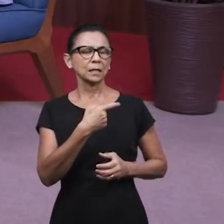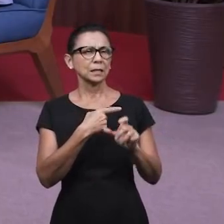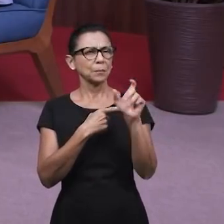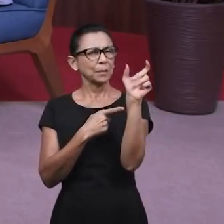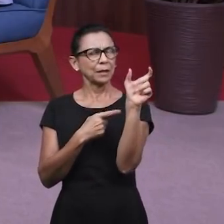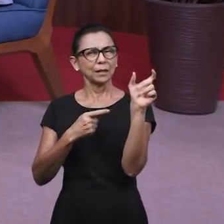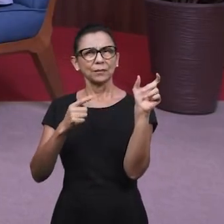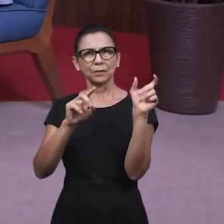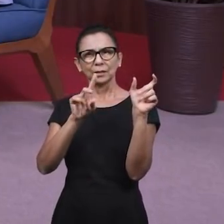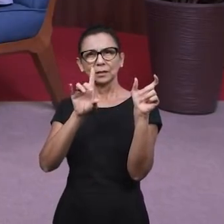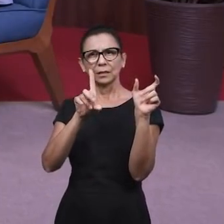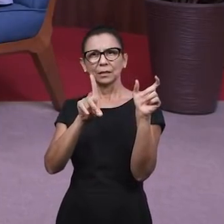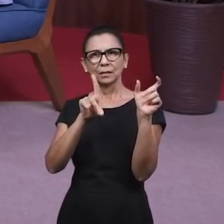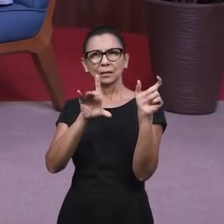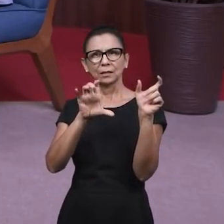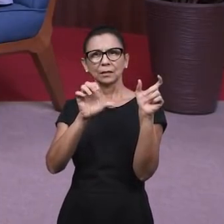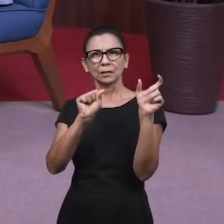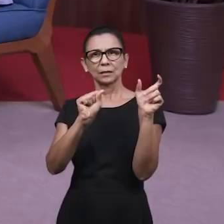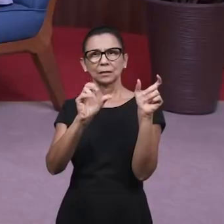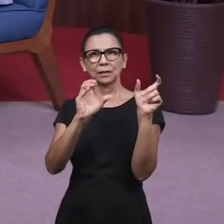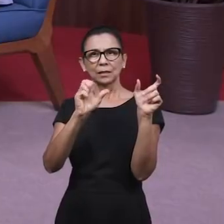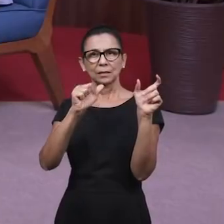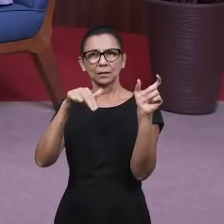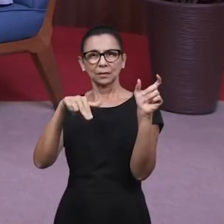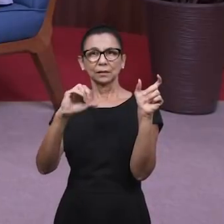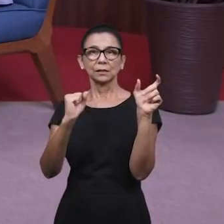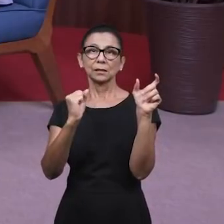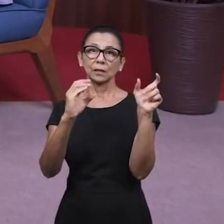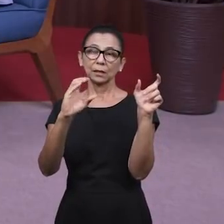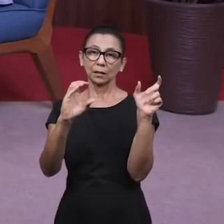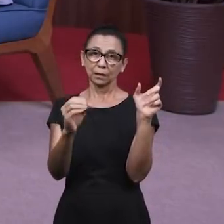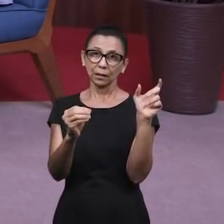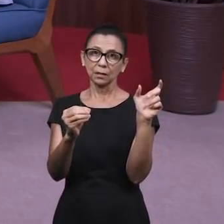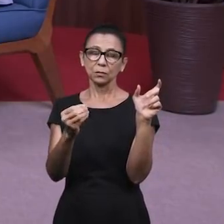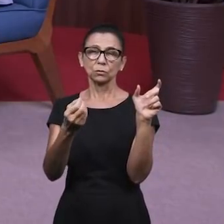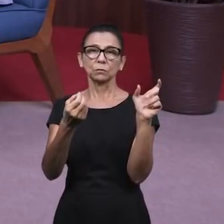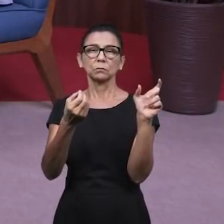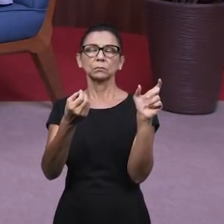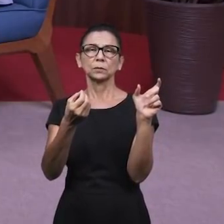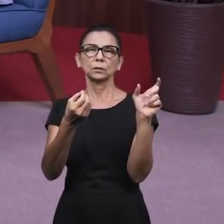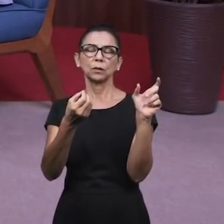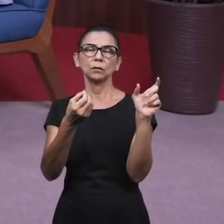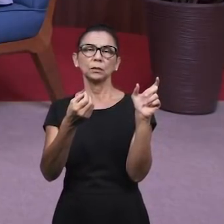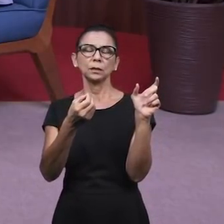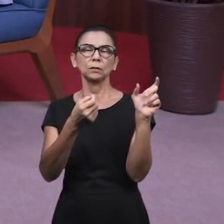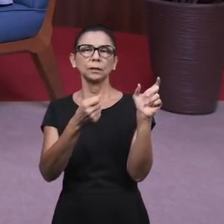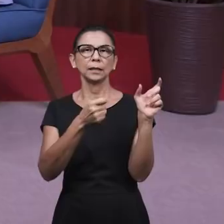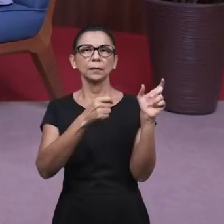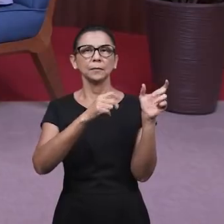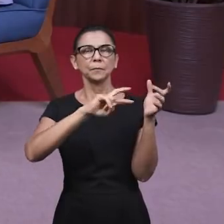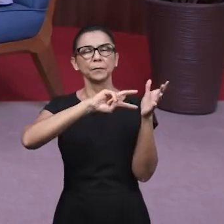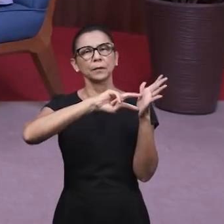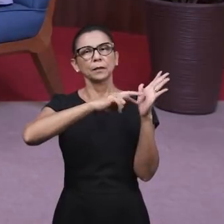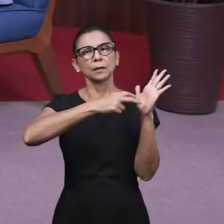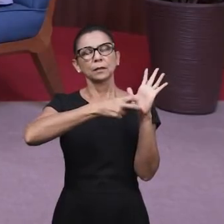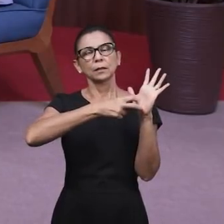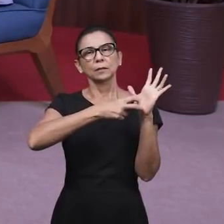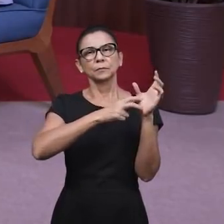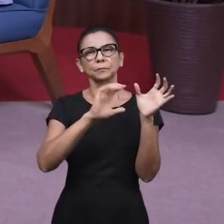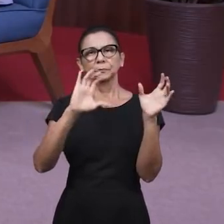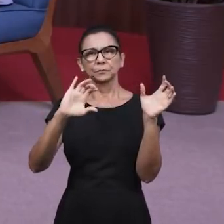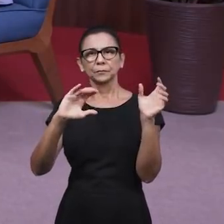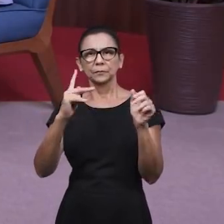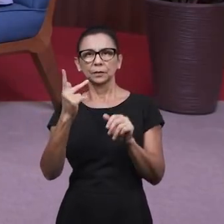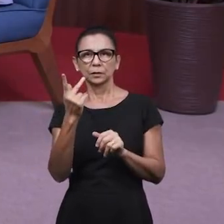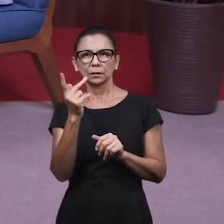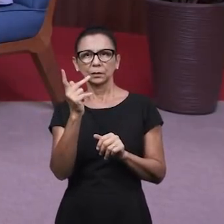original, descanso, é Shabá. É Shabá. Encontrarei o Shabá para as vossas almas. Então, quando